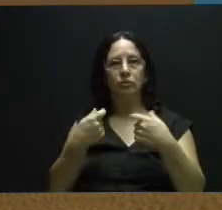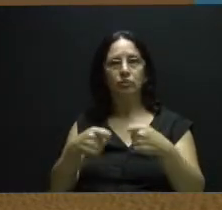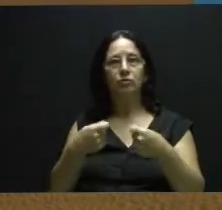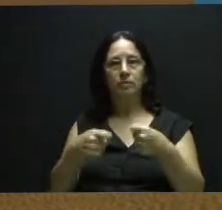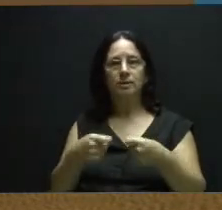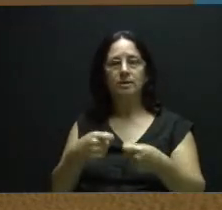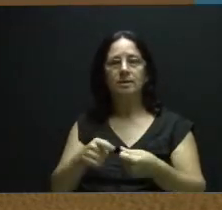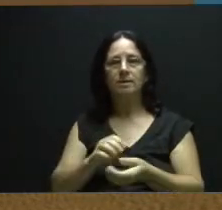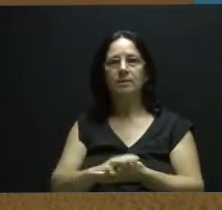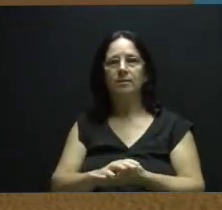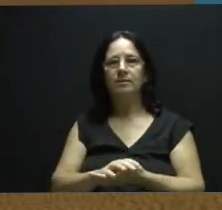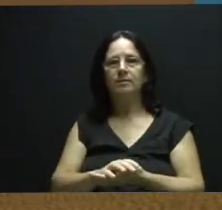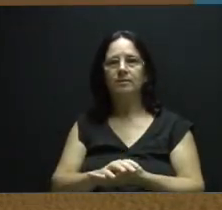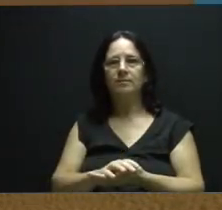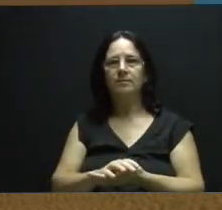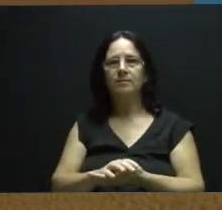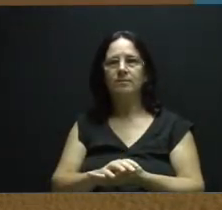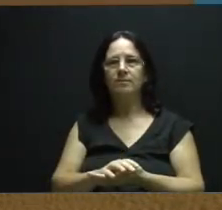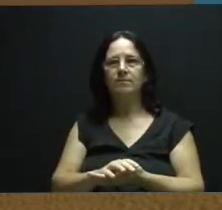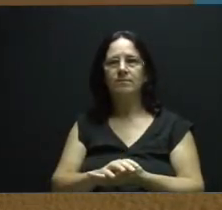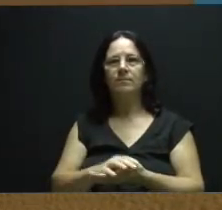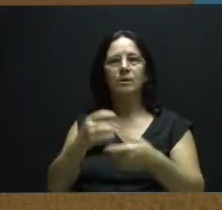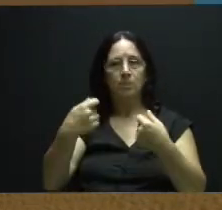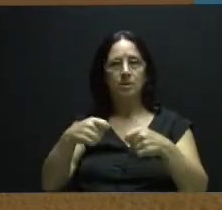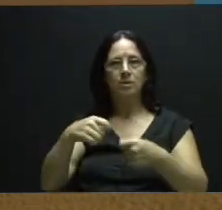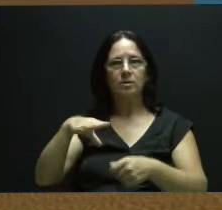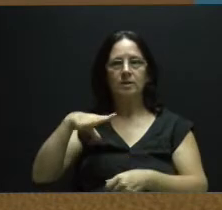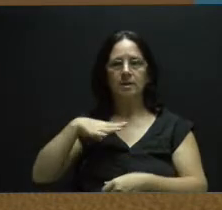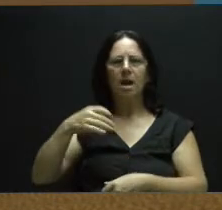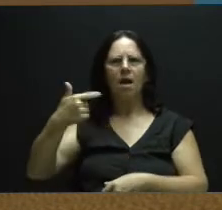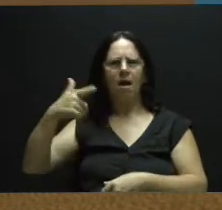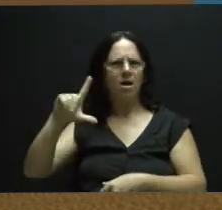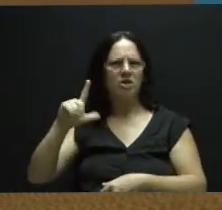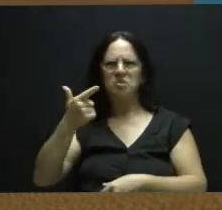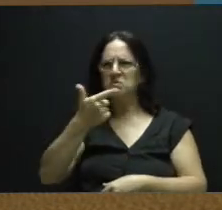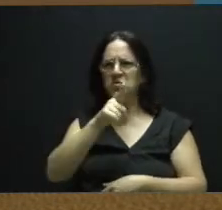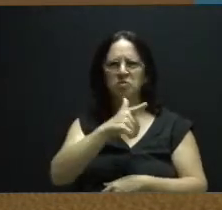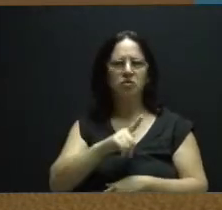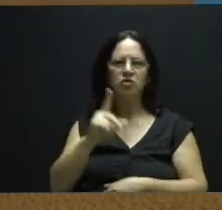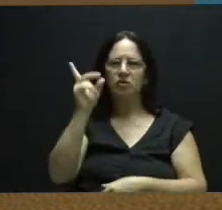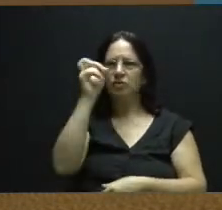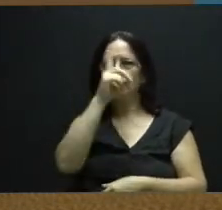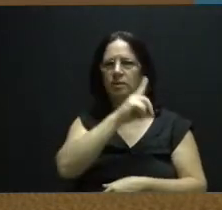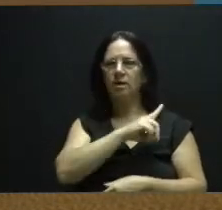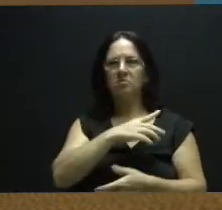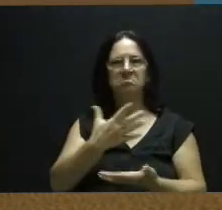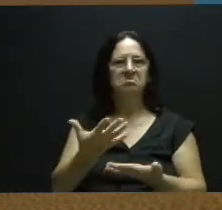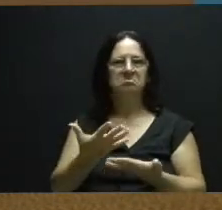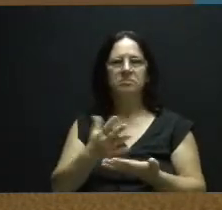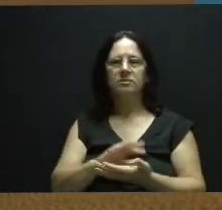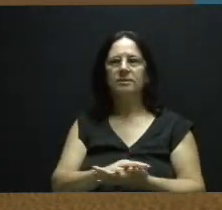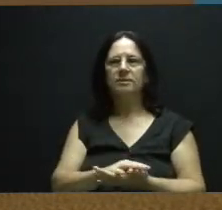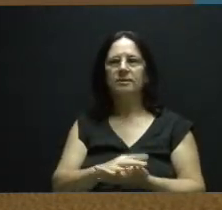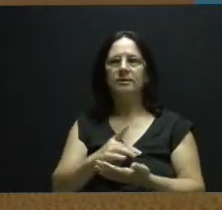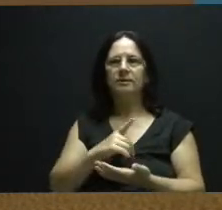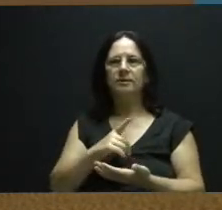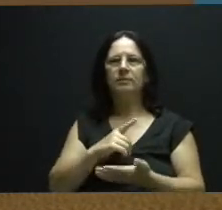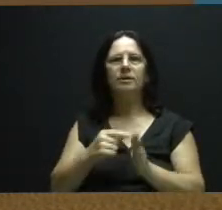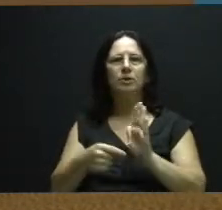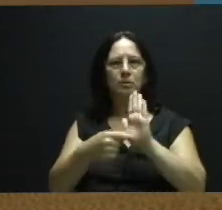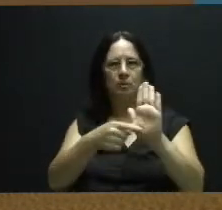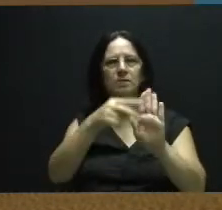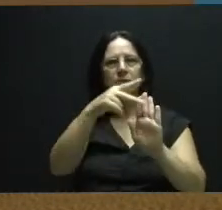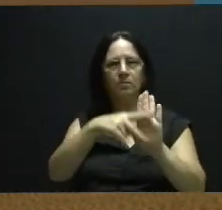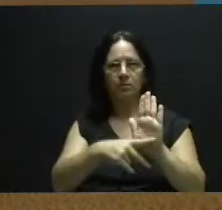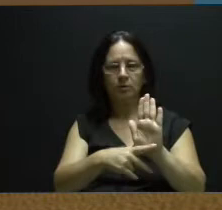da região anteriormente nós não tínhamos essa dificuldade infelizmente por algum motivo teve que se apresentar esse projeto